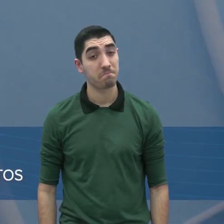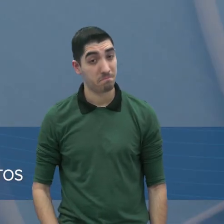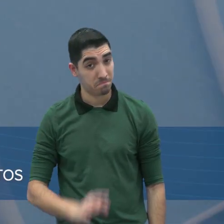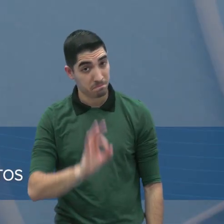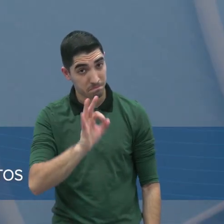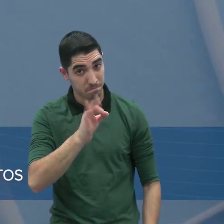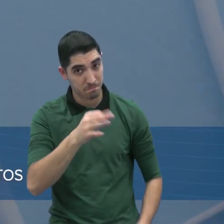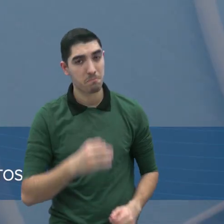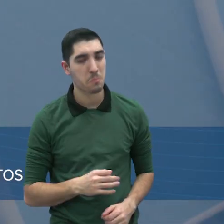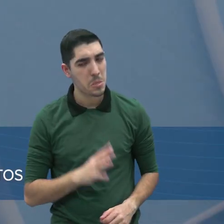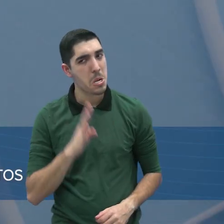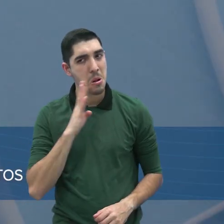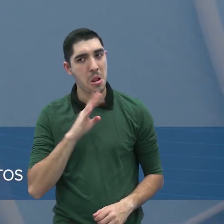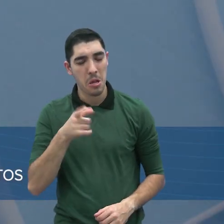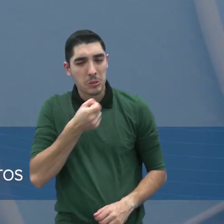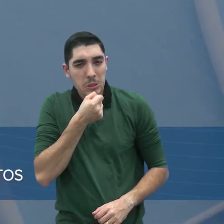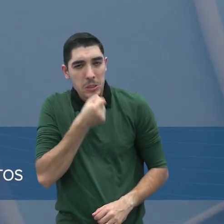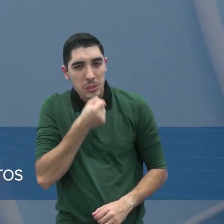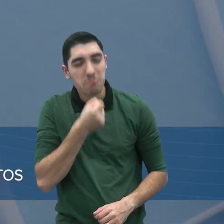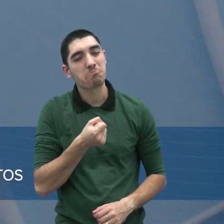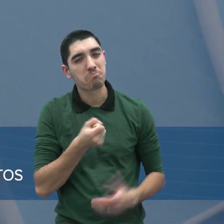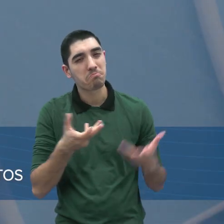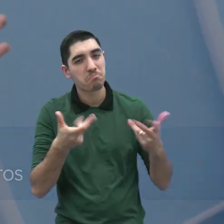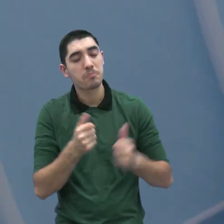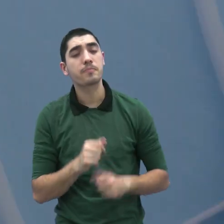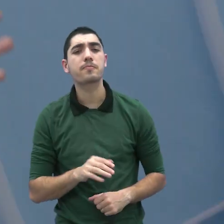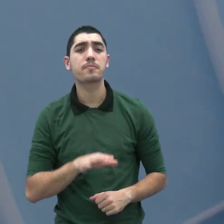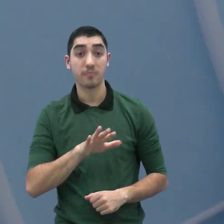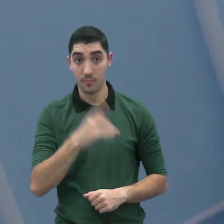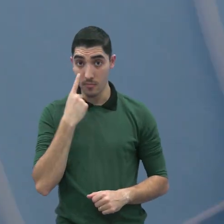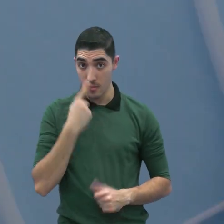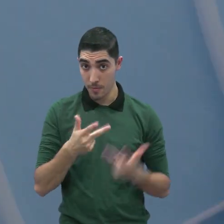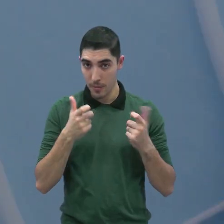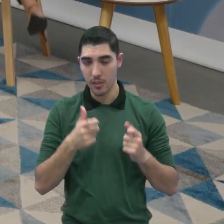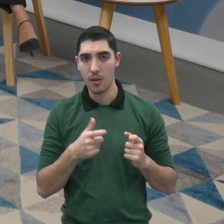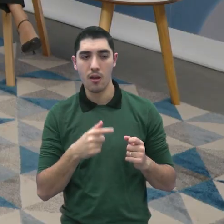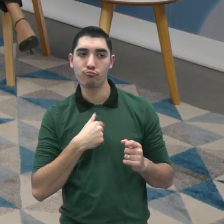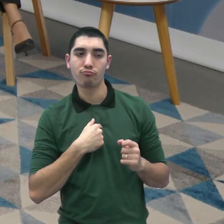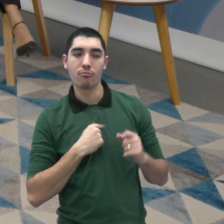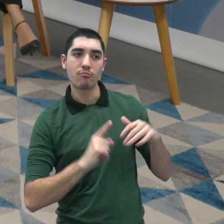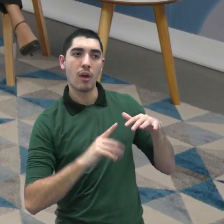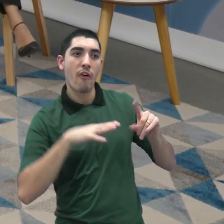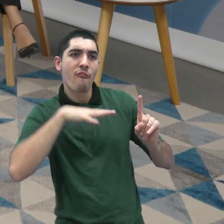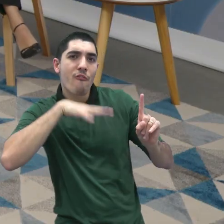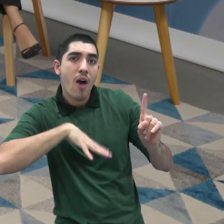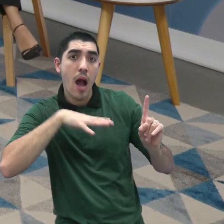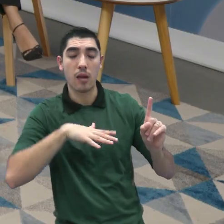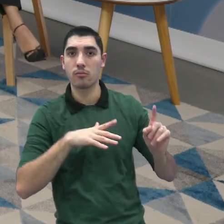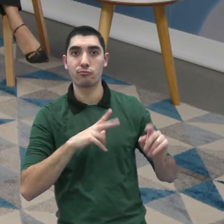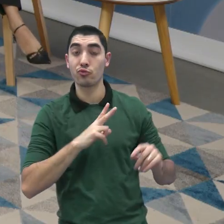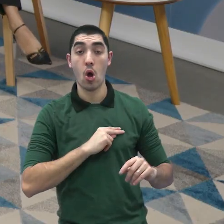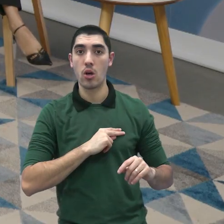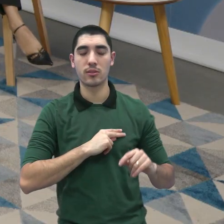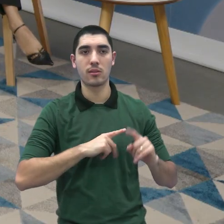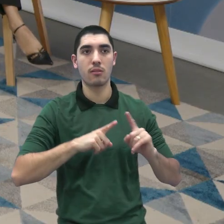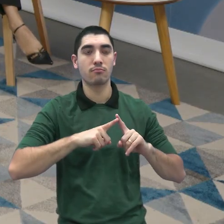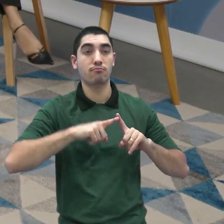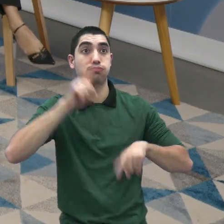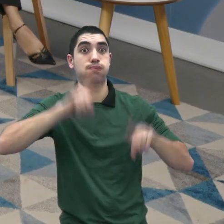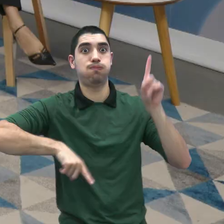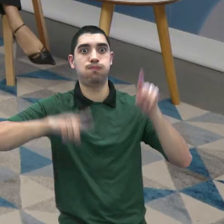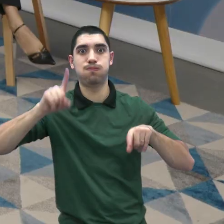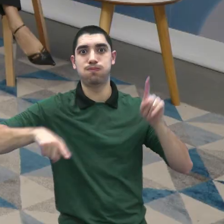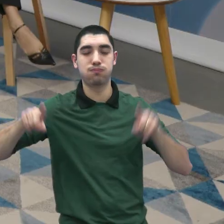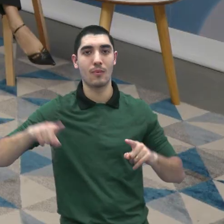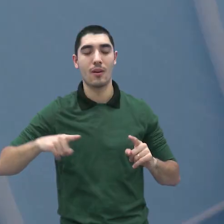Tá certo, muito legal a reportagem. A gente viu aí, né, os fãs, ser fã é uma montanha-russa, né, Sim. ali de